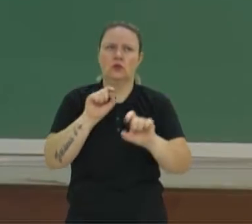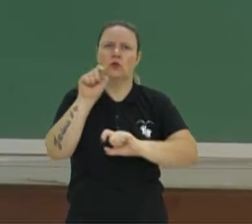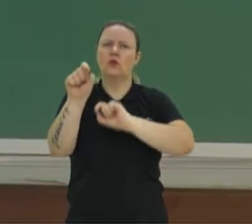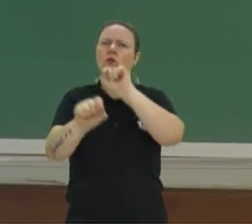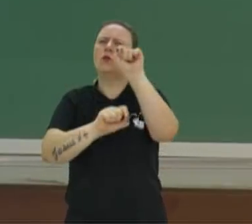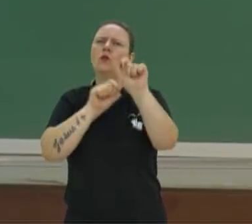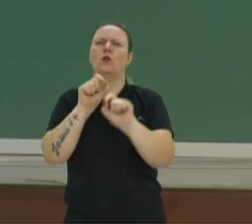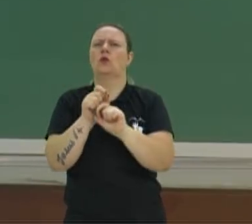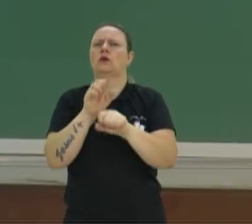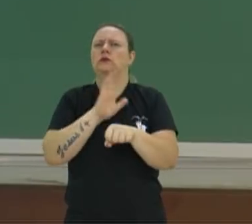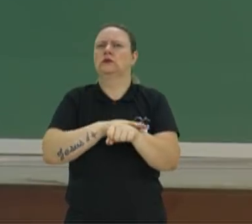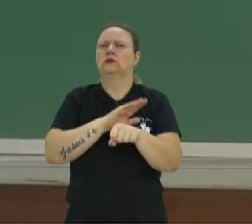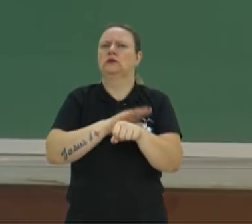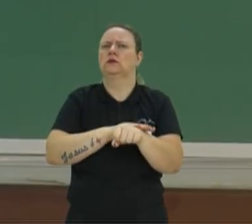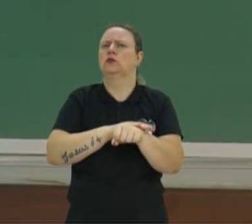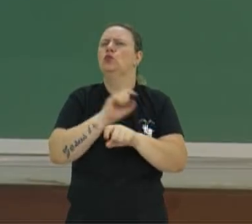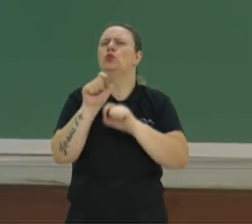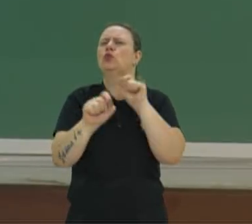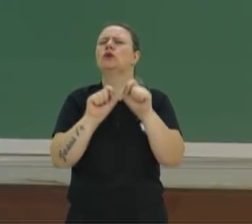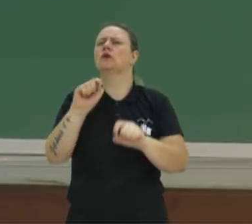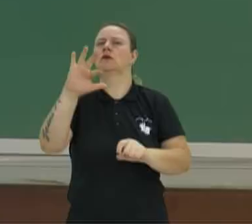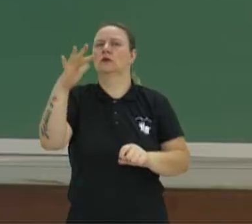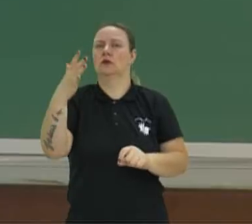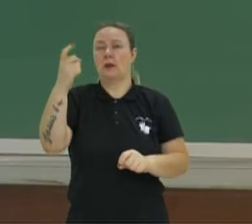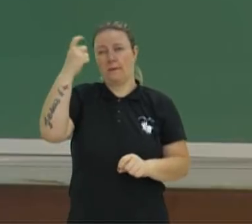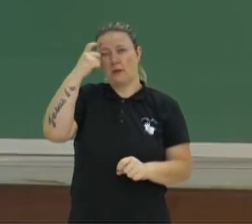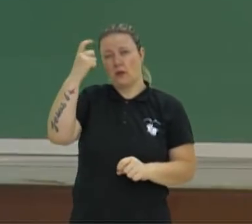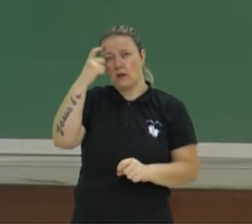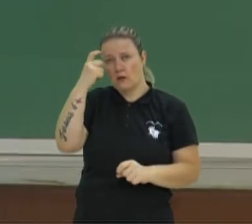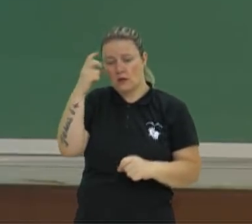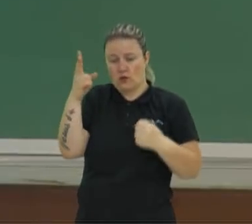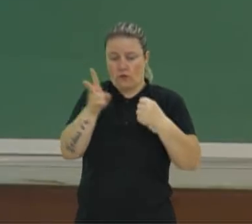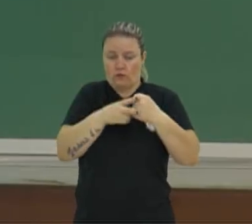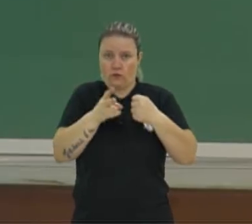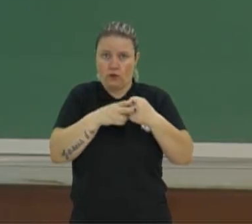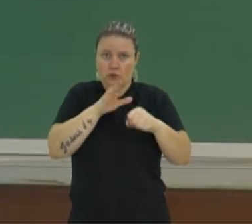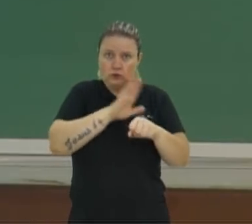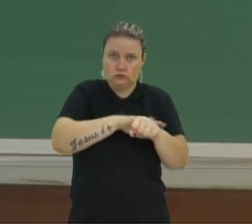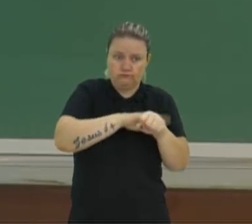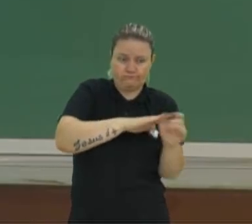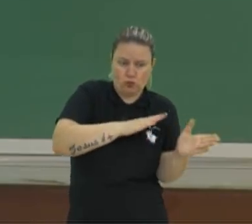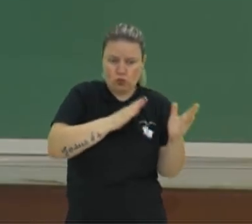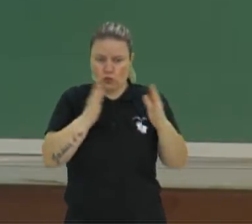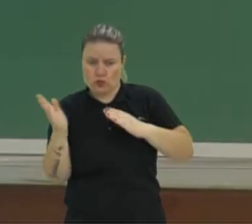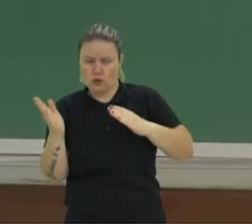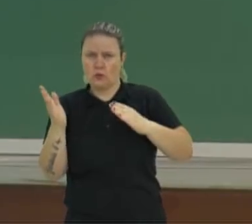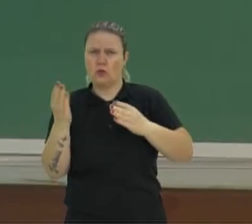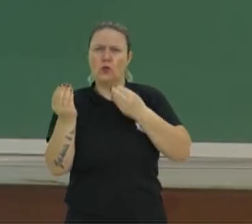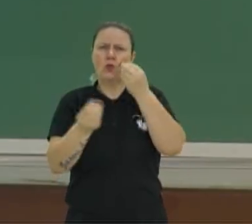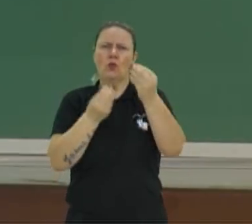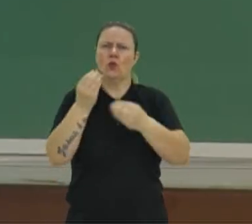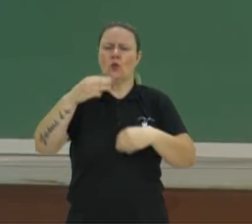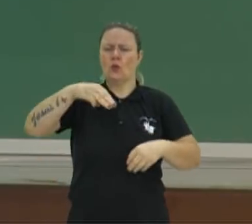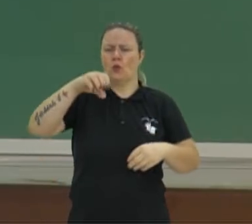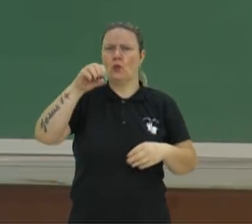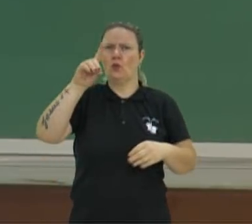esse tempo produz? Então pense sobre o tempo do verbo e o modo que ele está também e qual é o efeito que é